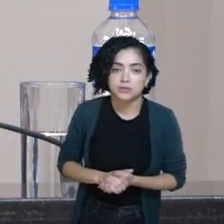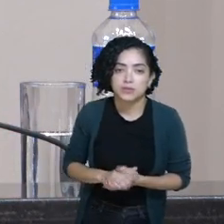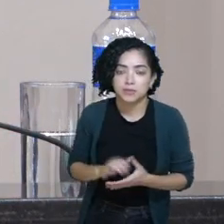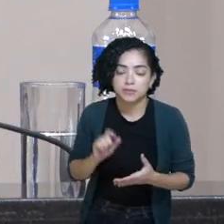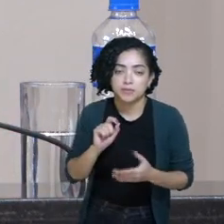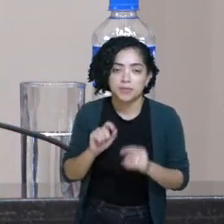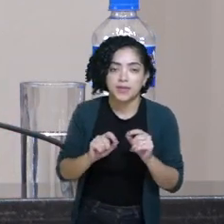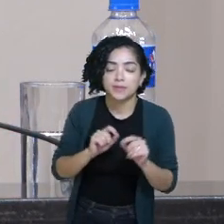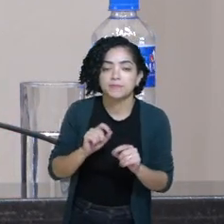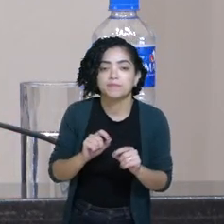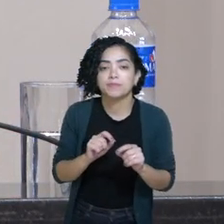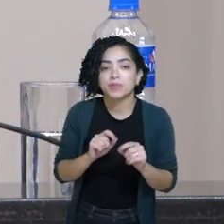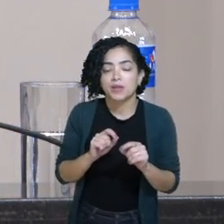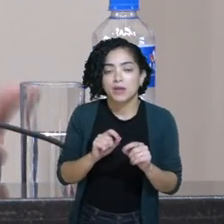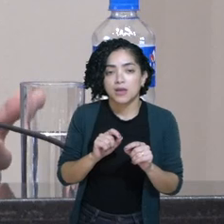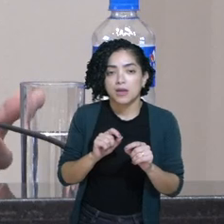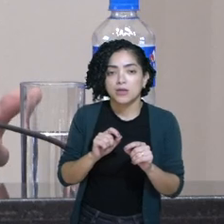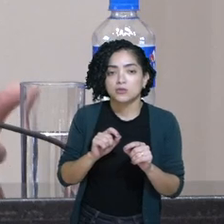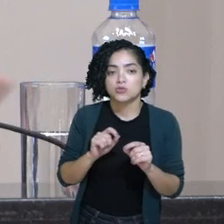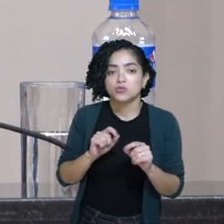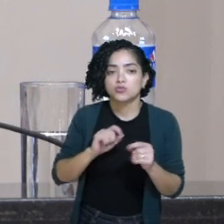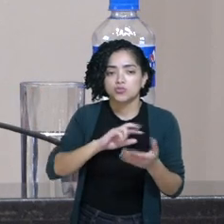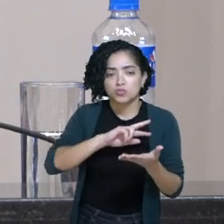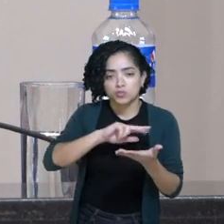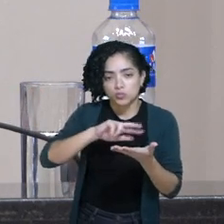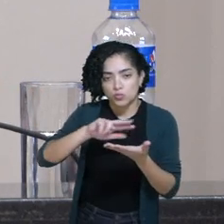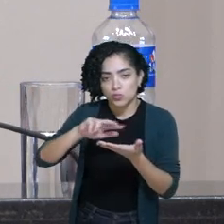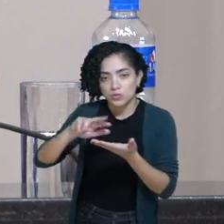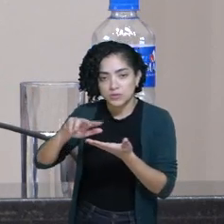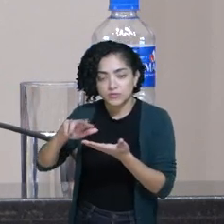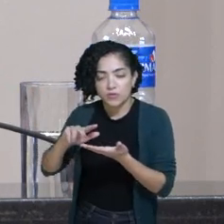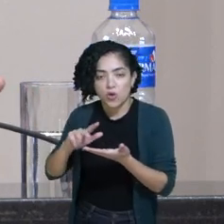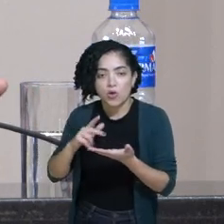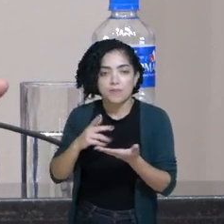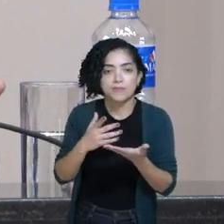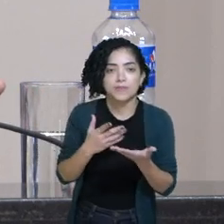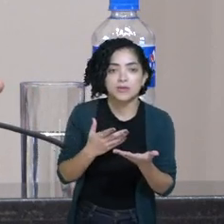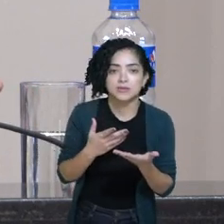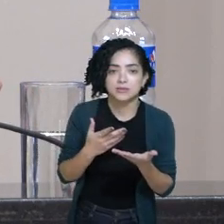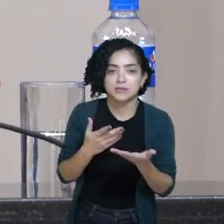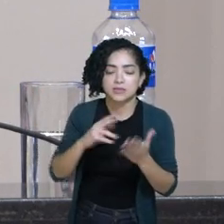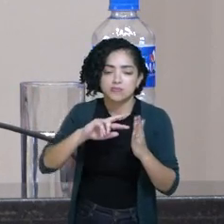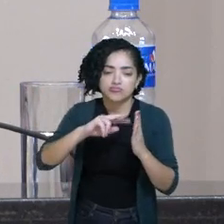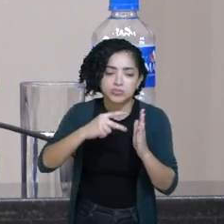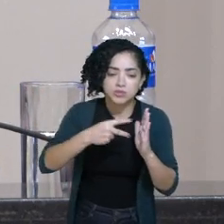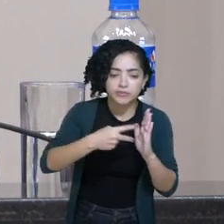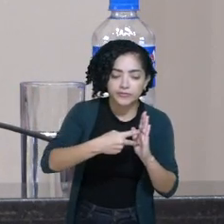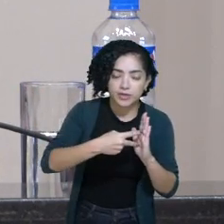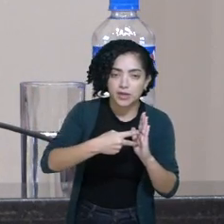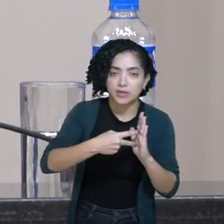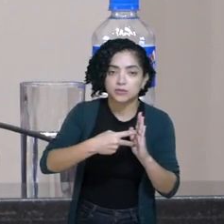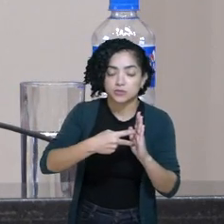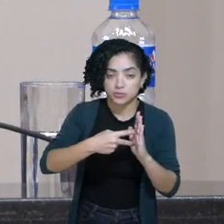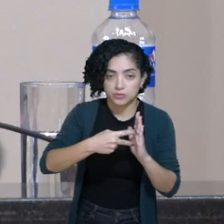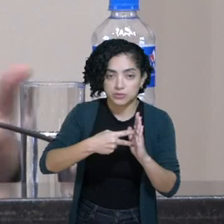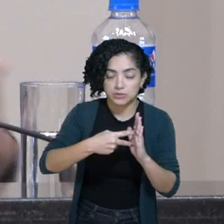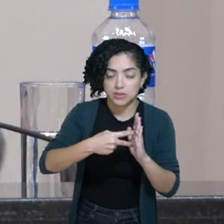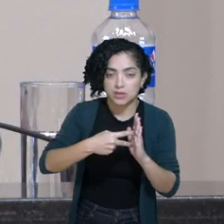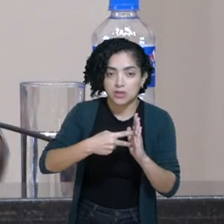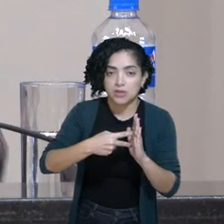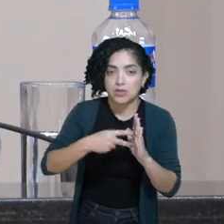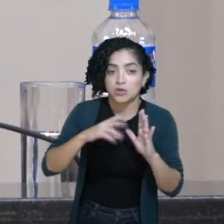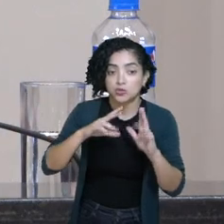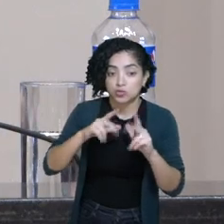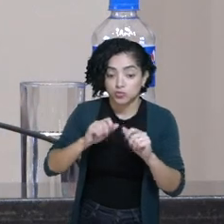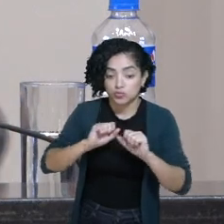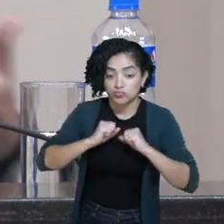seja toda essa a a as formas né os sentidos e significados que perpassam né todo o